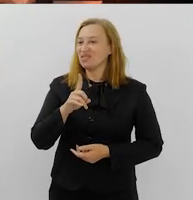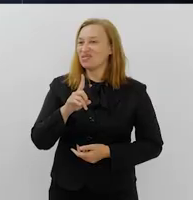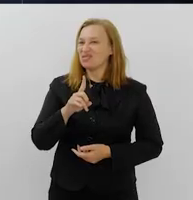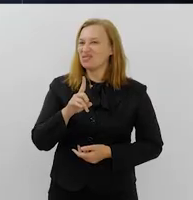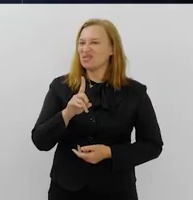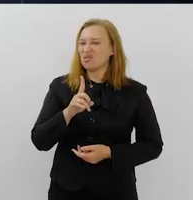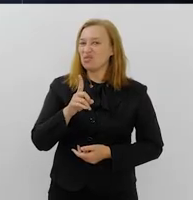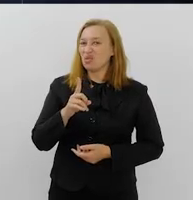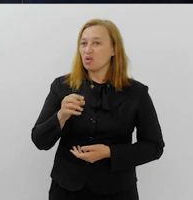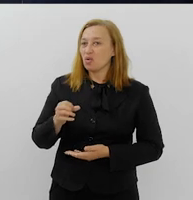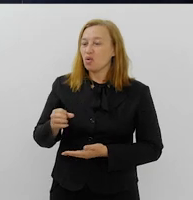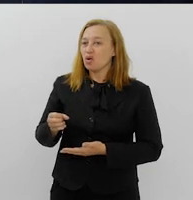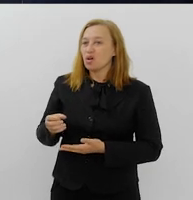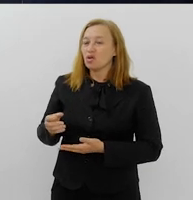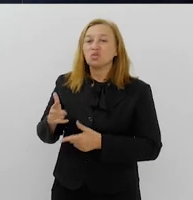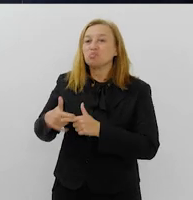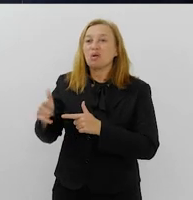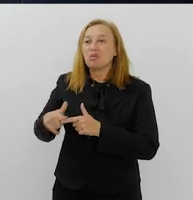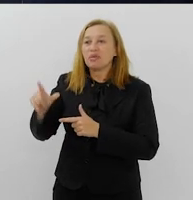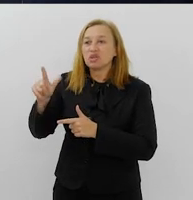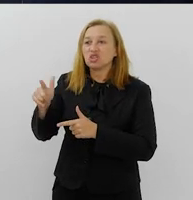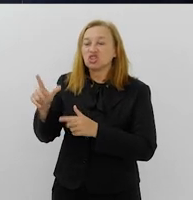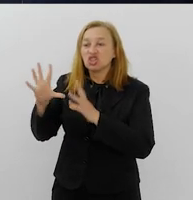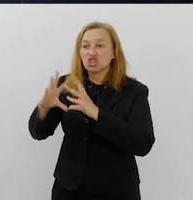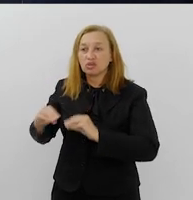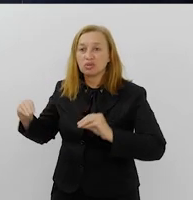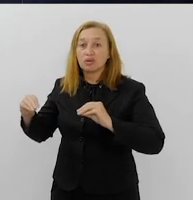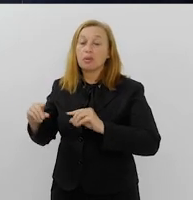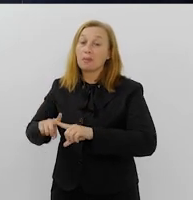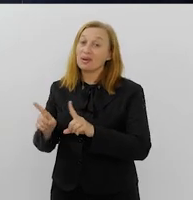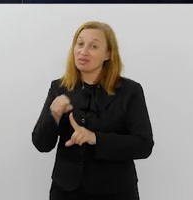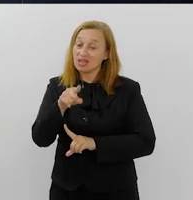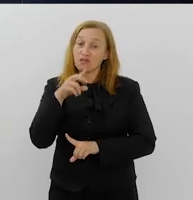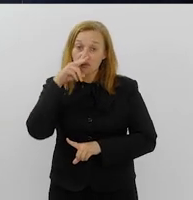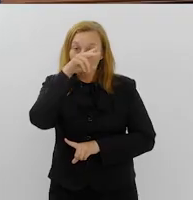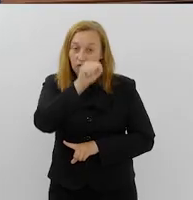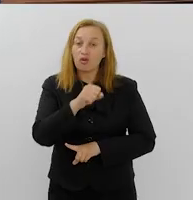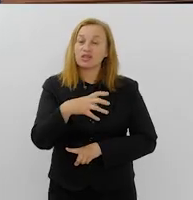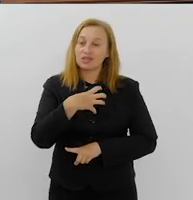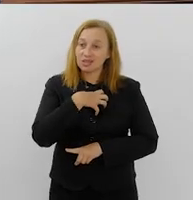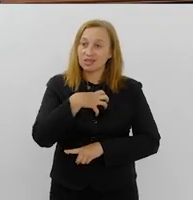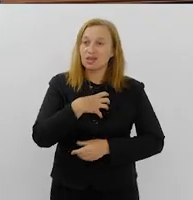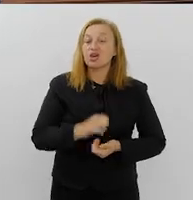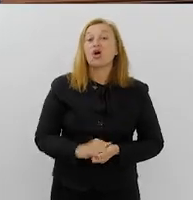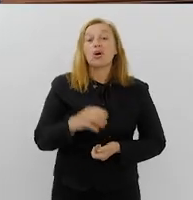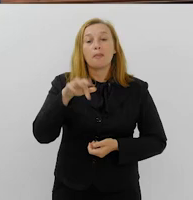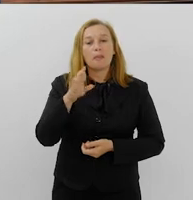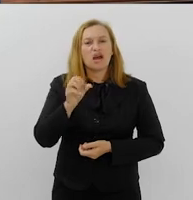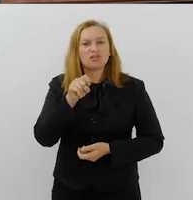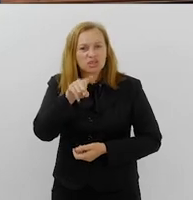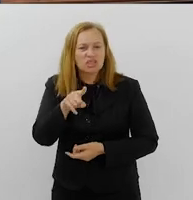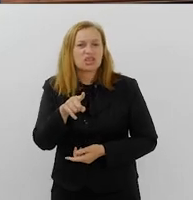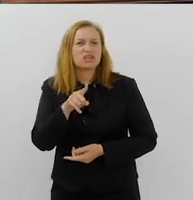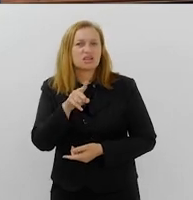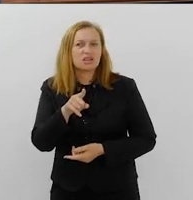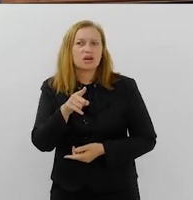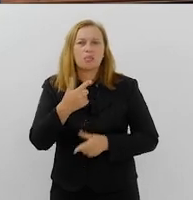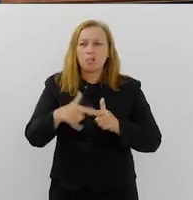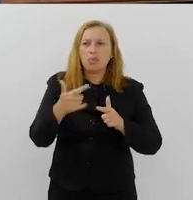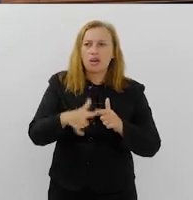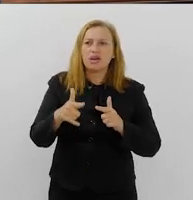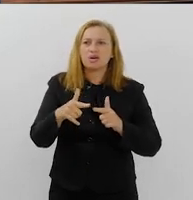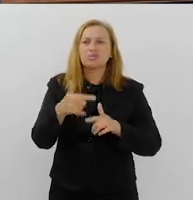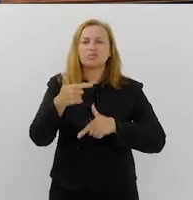Não foi ele que foi leve, você que ficou forte. Marcos, Você já teve algum problema grave